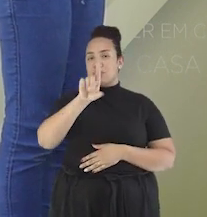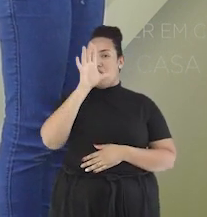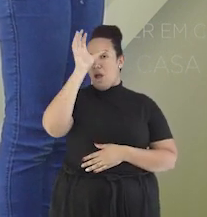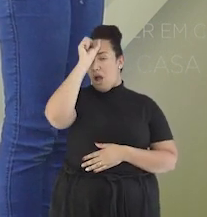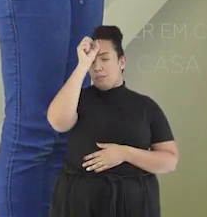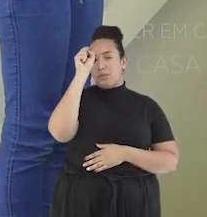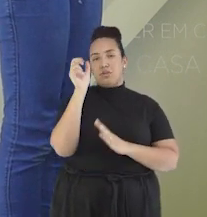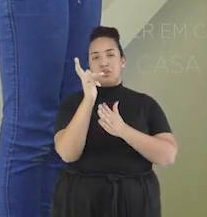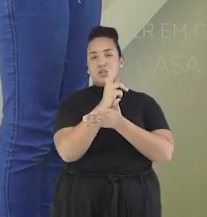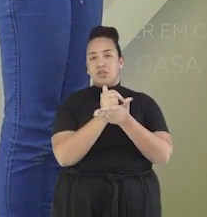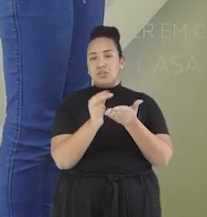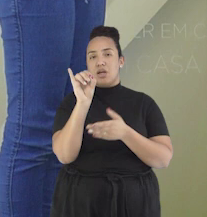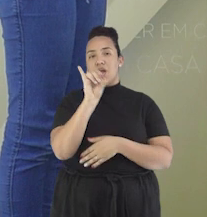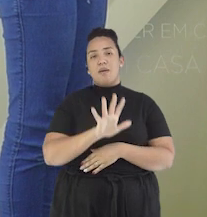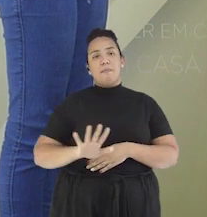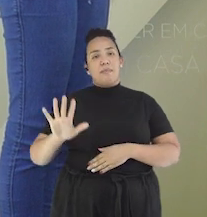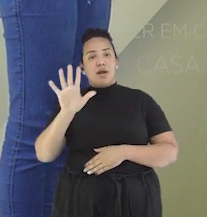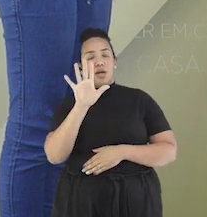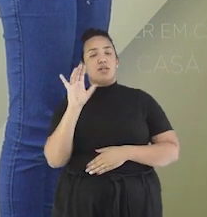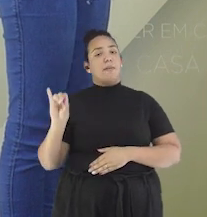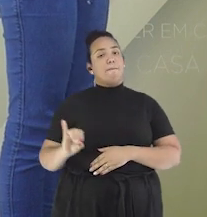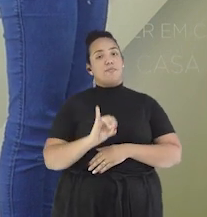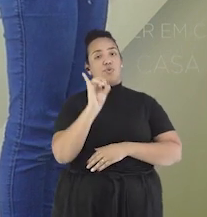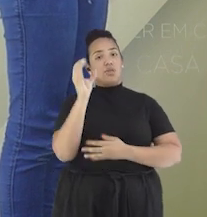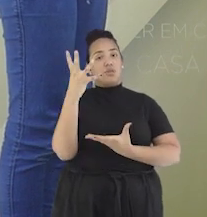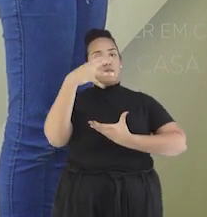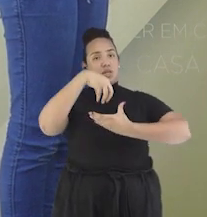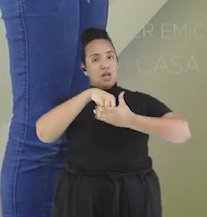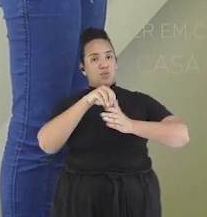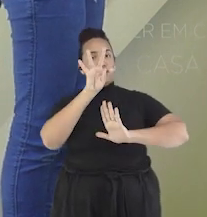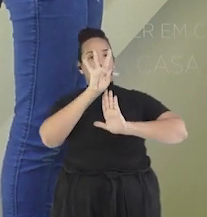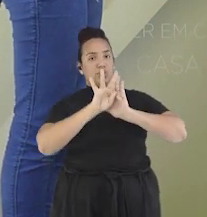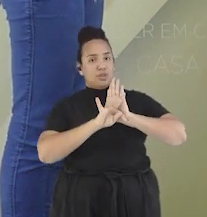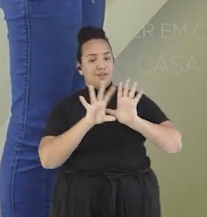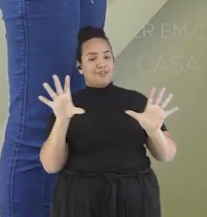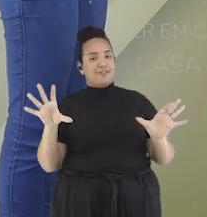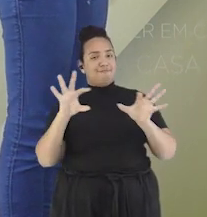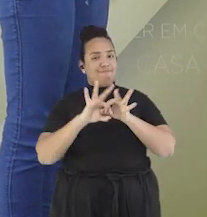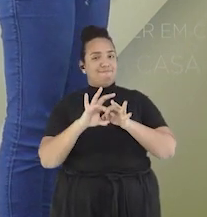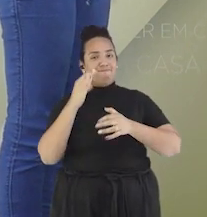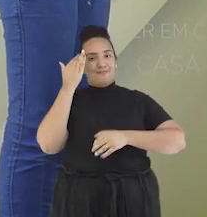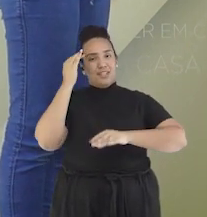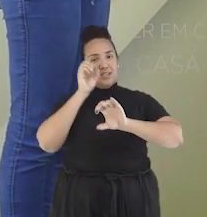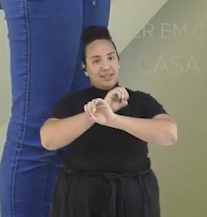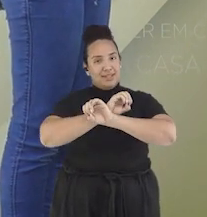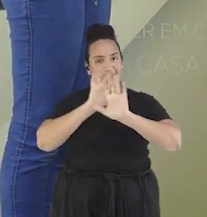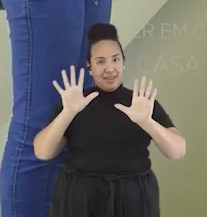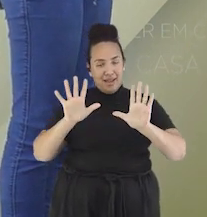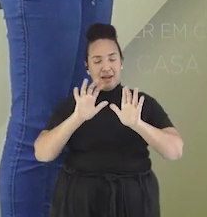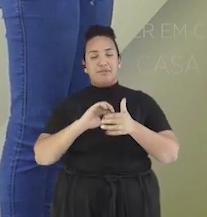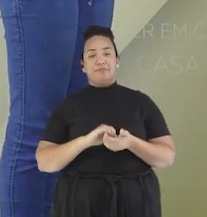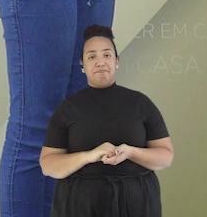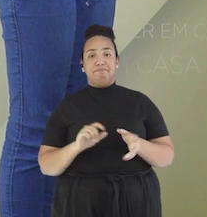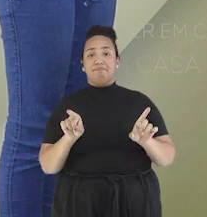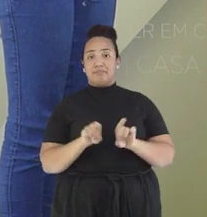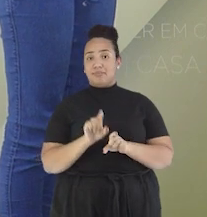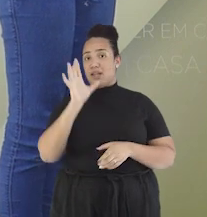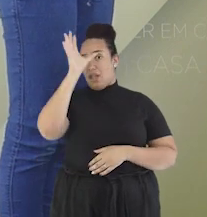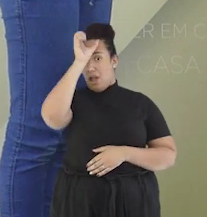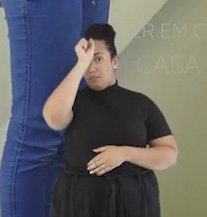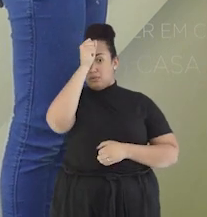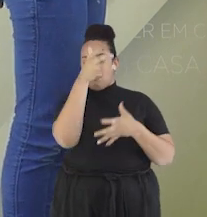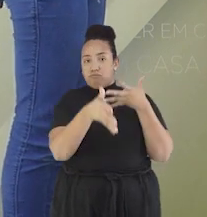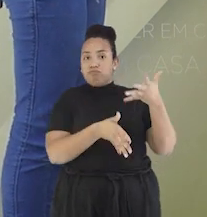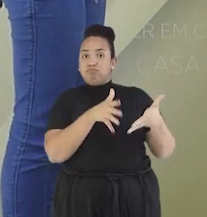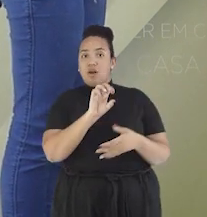e alguns recursos são importantes na compreensão e interpretação do texto. Entendeu a importância da entonação de voz